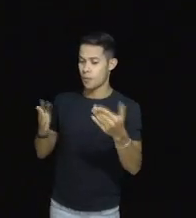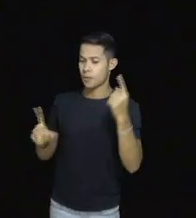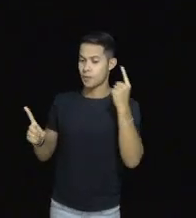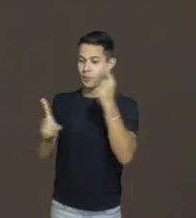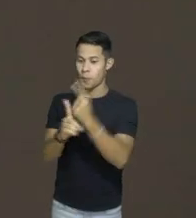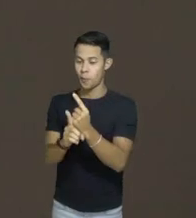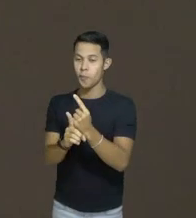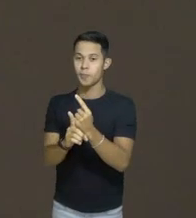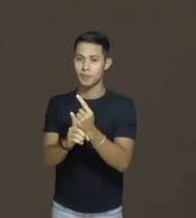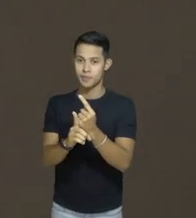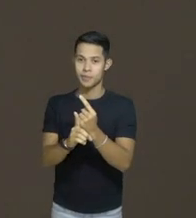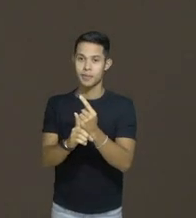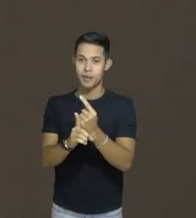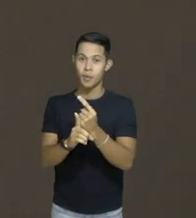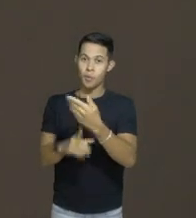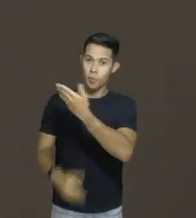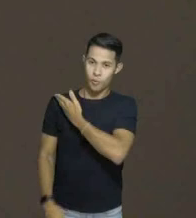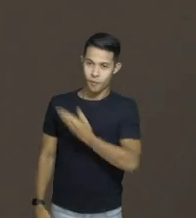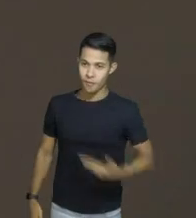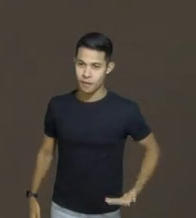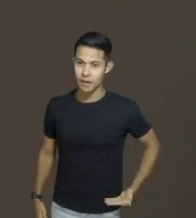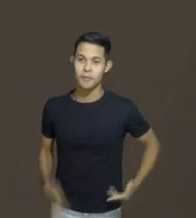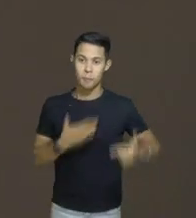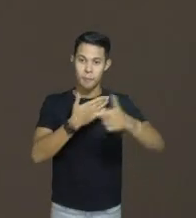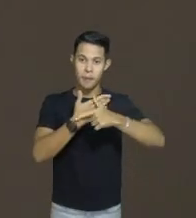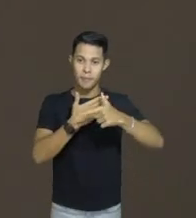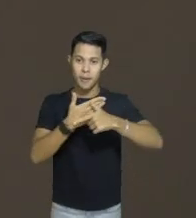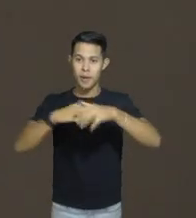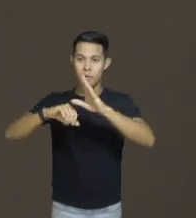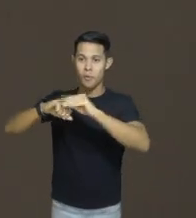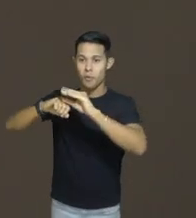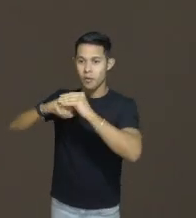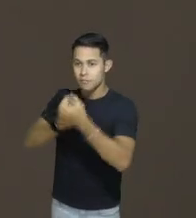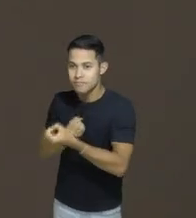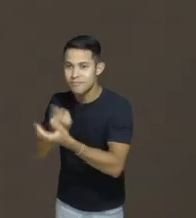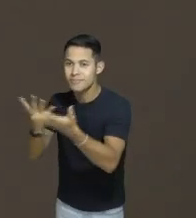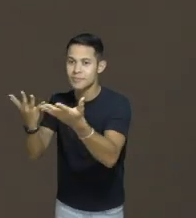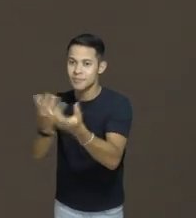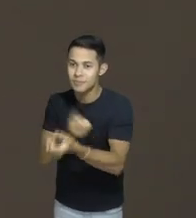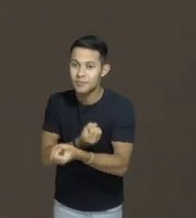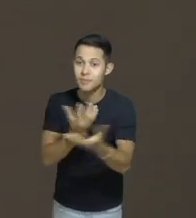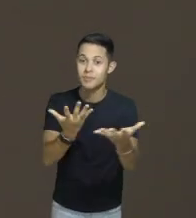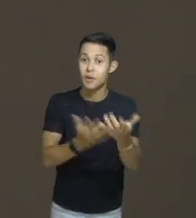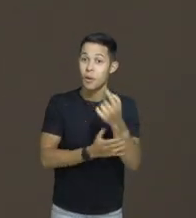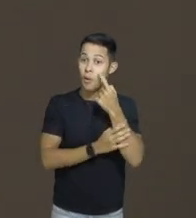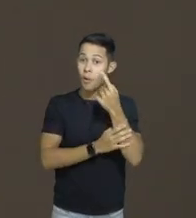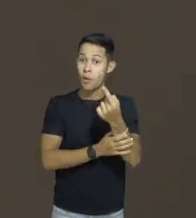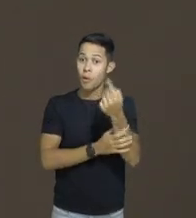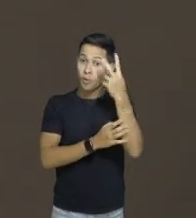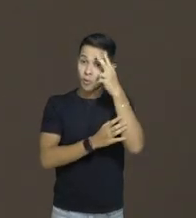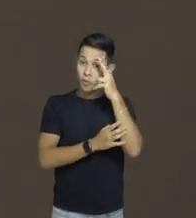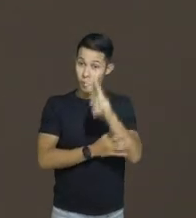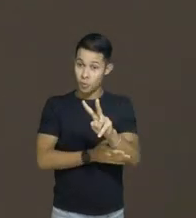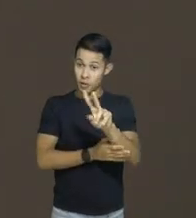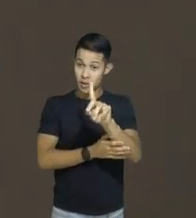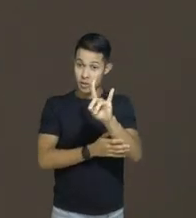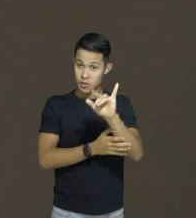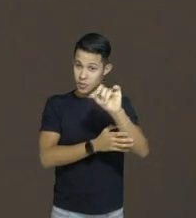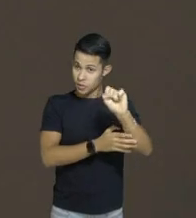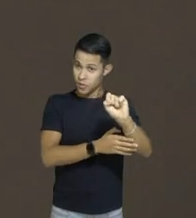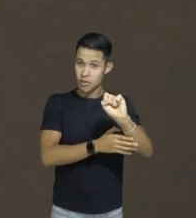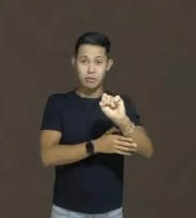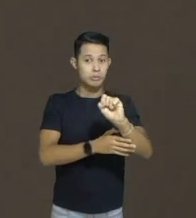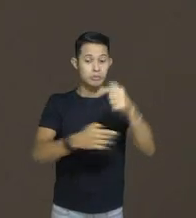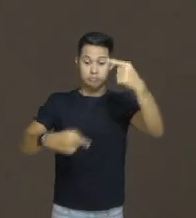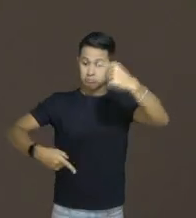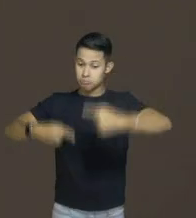está fazendo esse papel, levando esse conhecimento. Foram 2 dias produtivos de debate que as pessoas